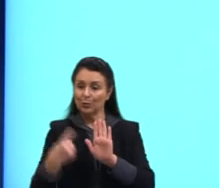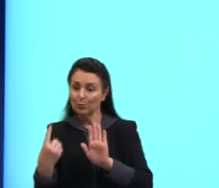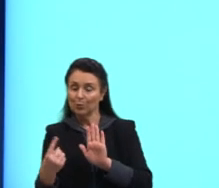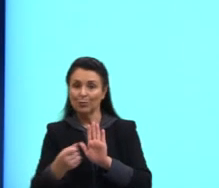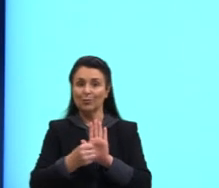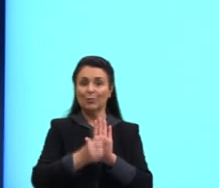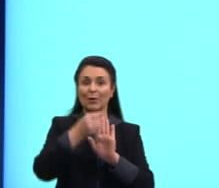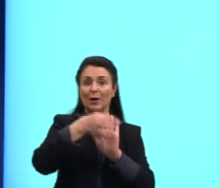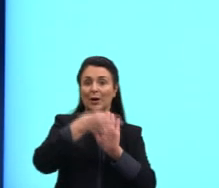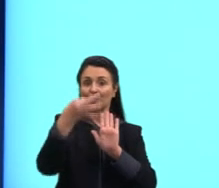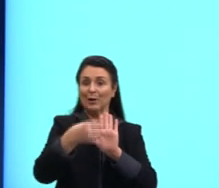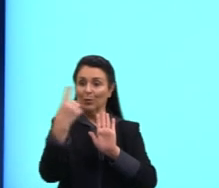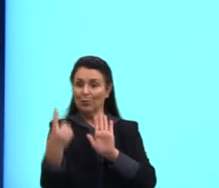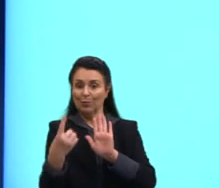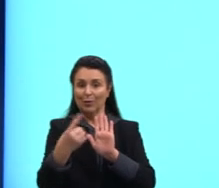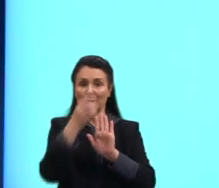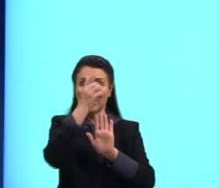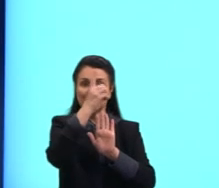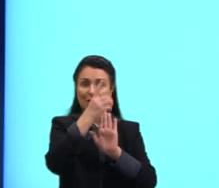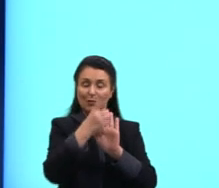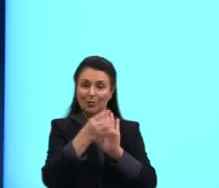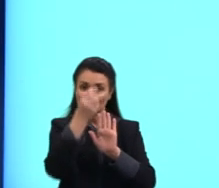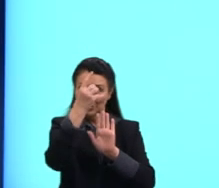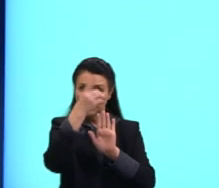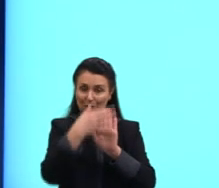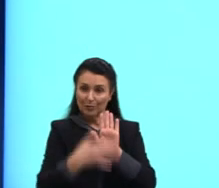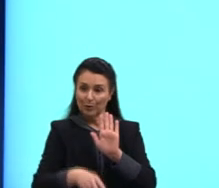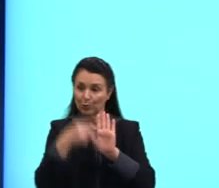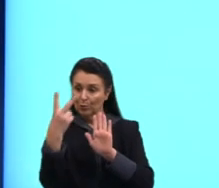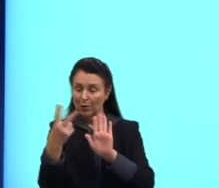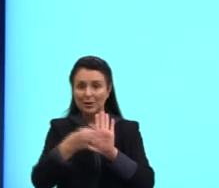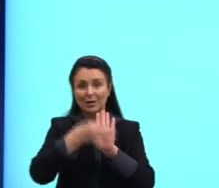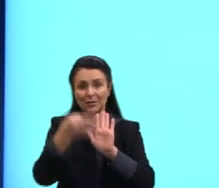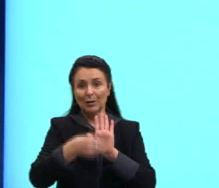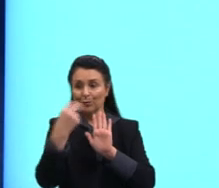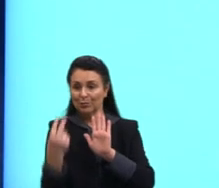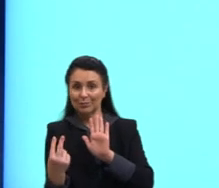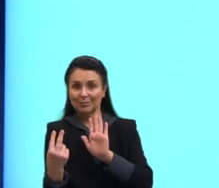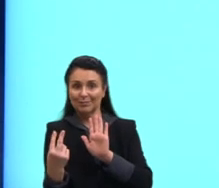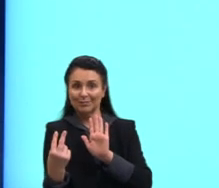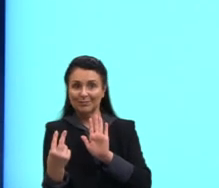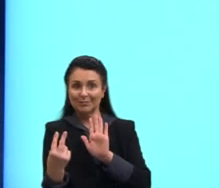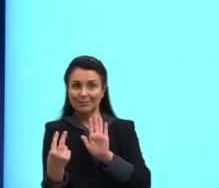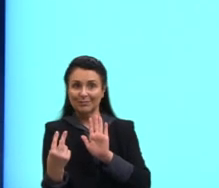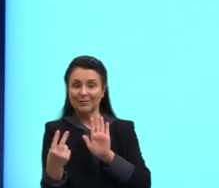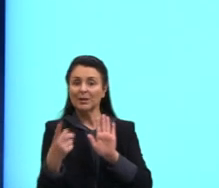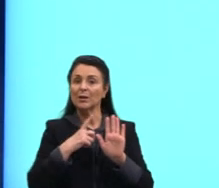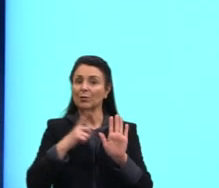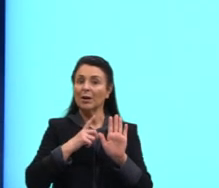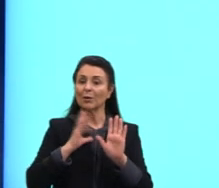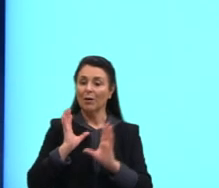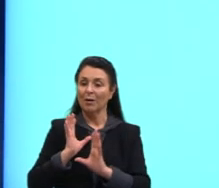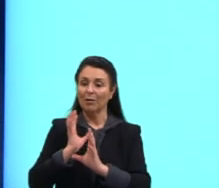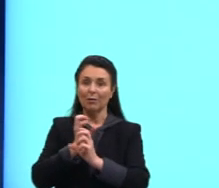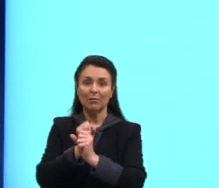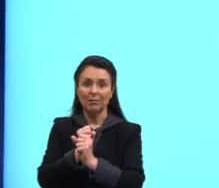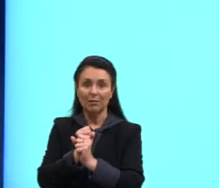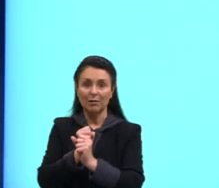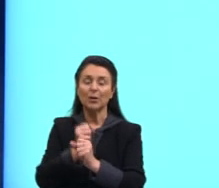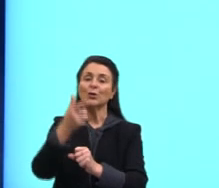argumento um desenvolvimento dois argumento 21 e eu tenho a conclusão